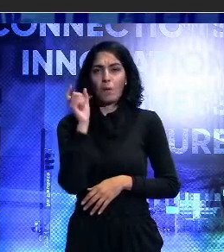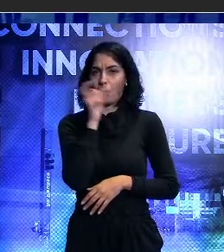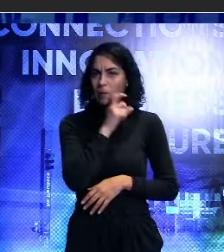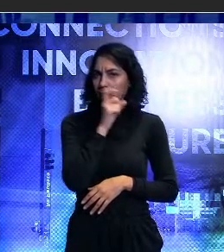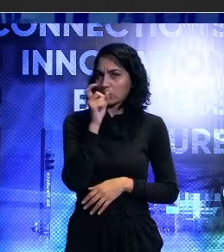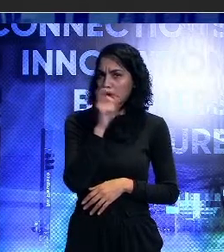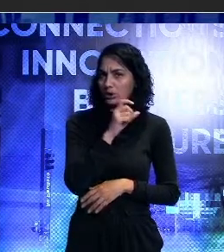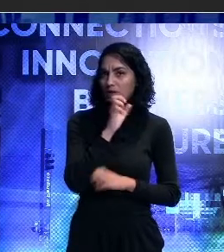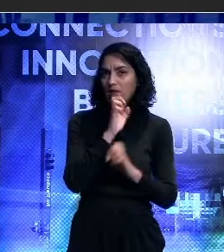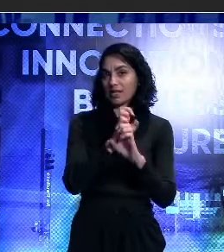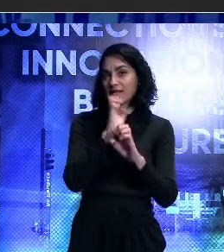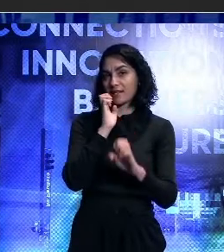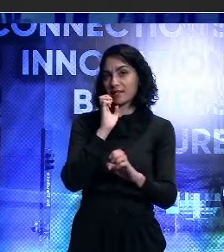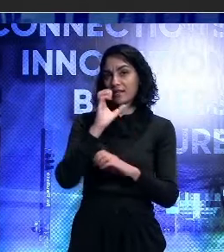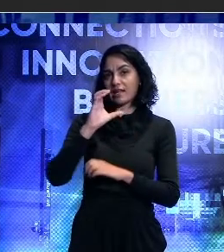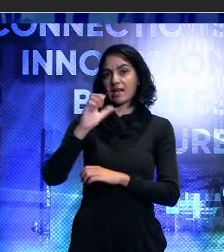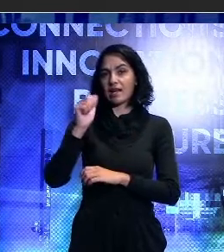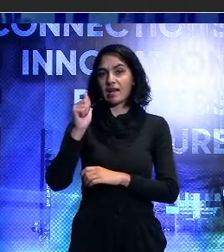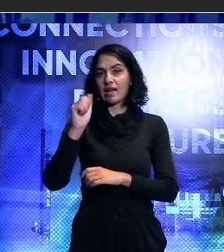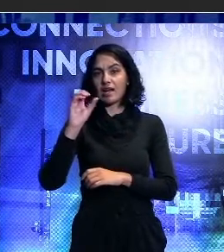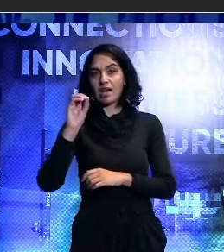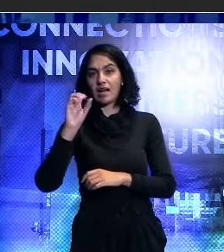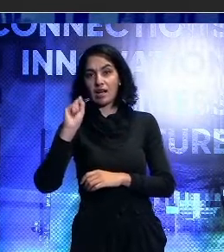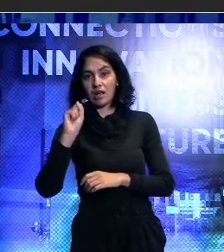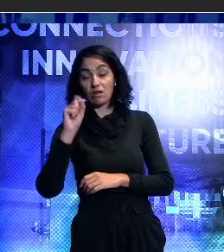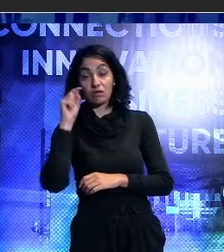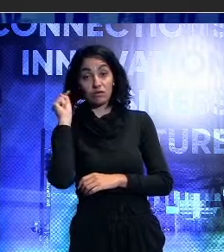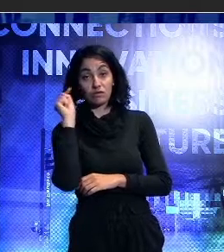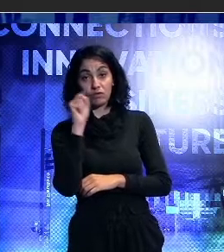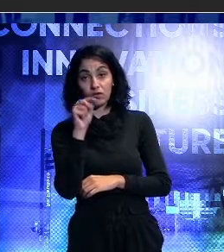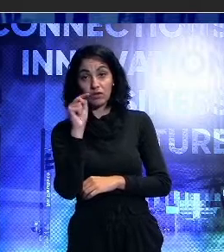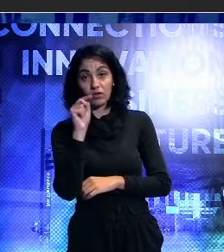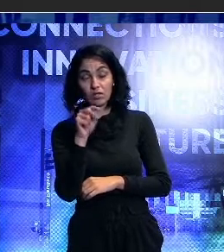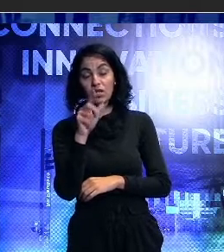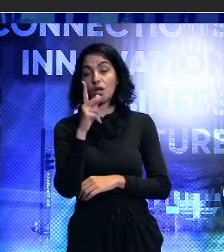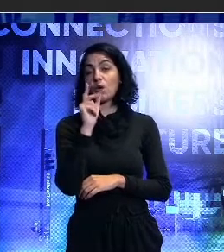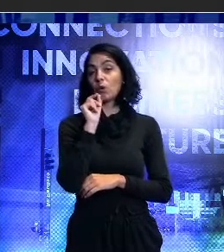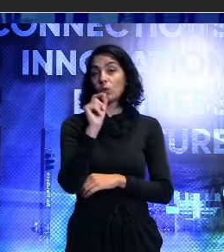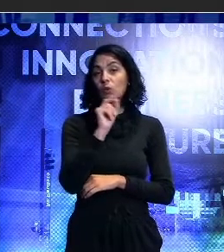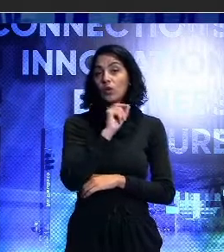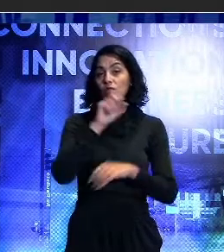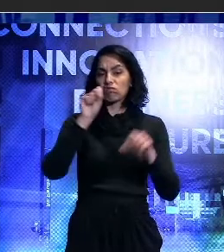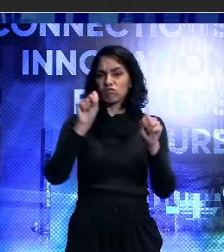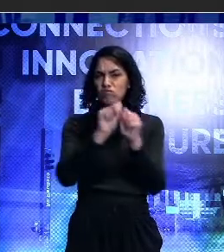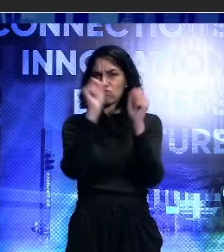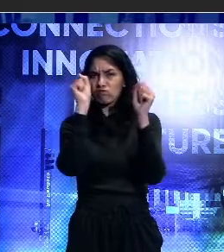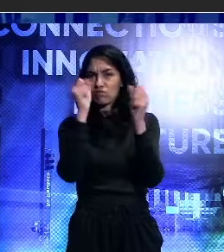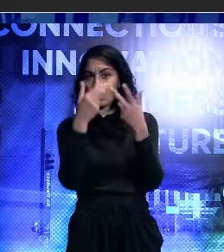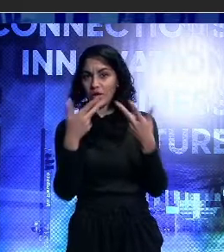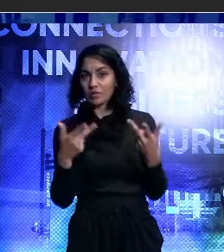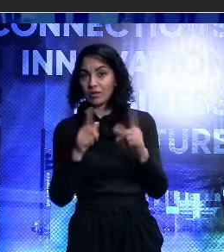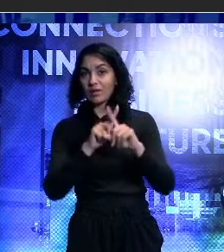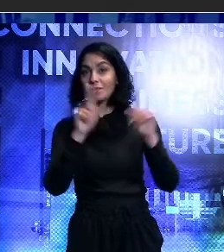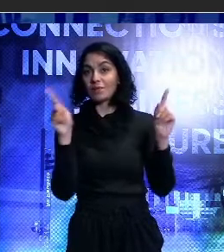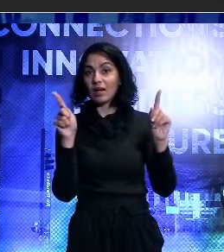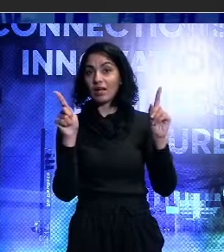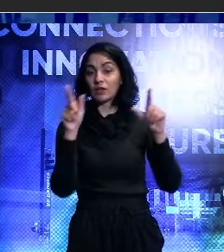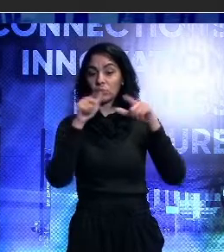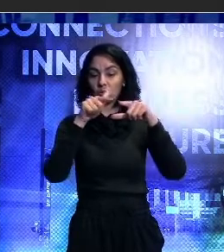Engenharia do caos tem a ver com você quebrar as coisas, porém, em um ambiente